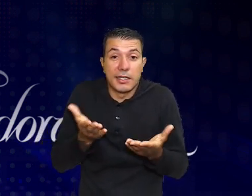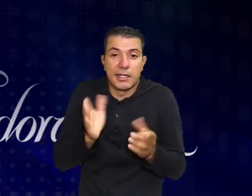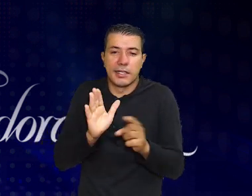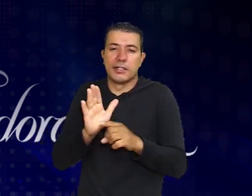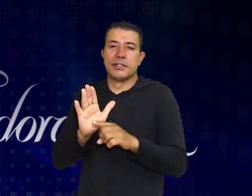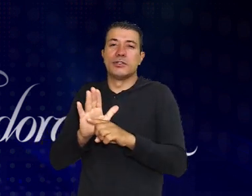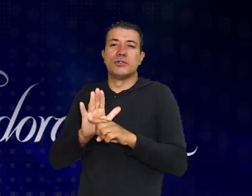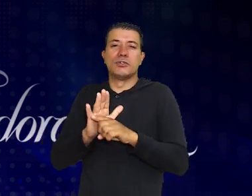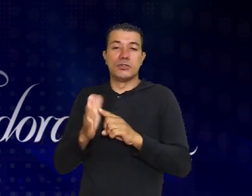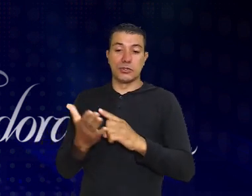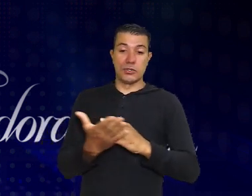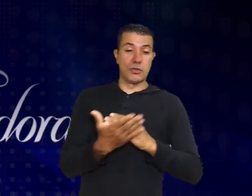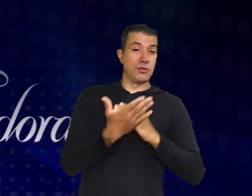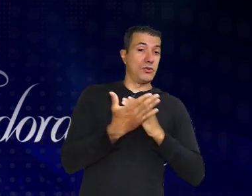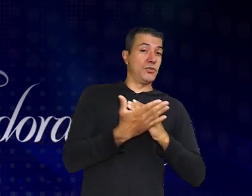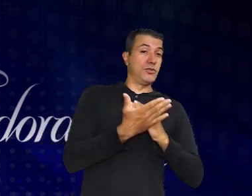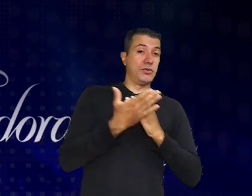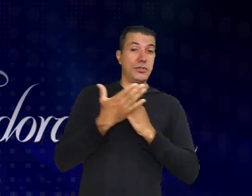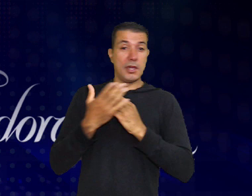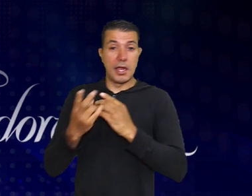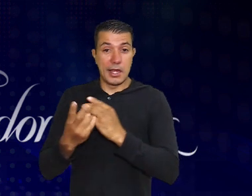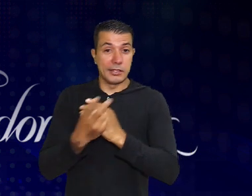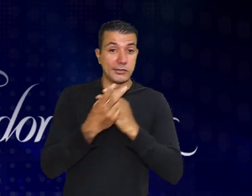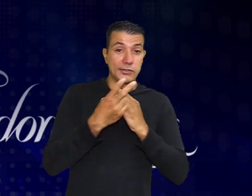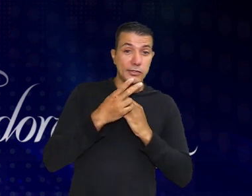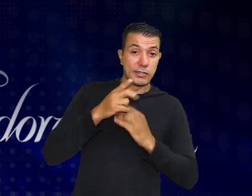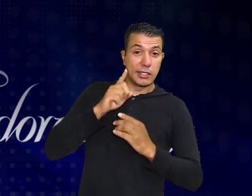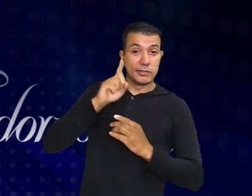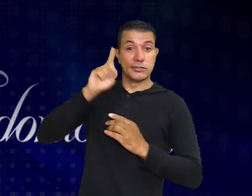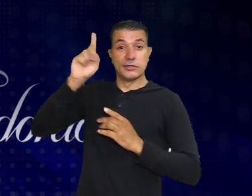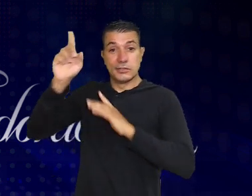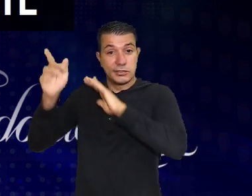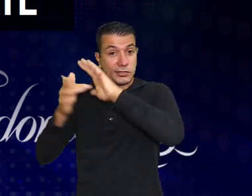precisa do cuidado.